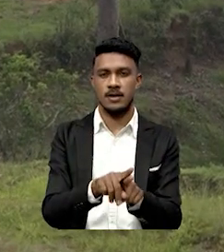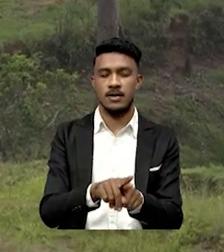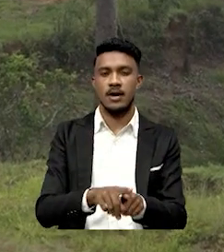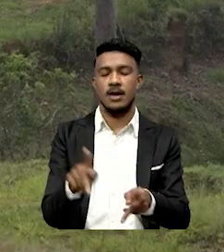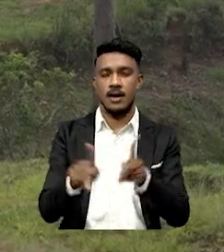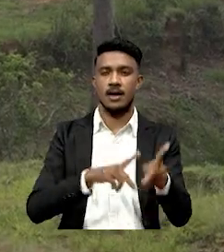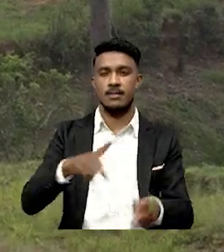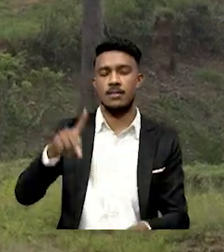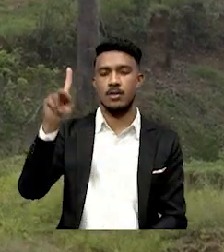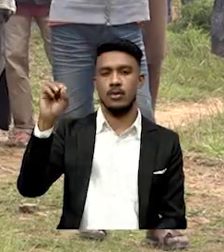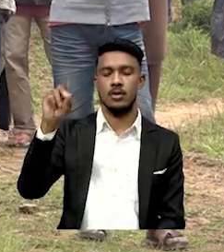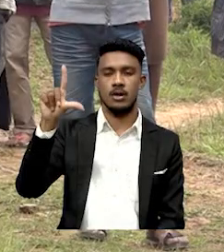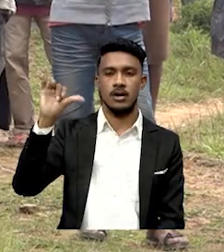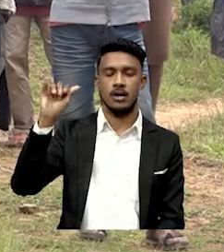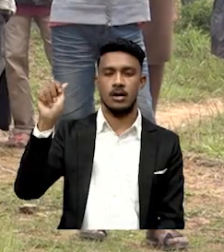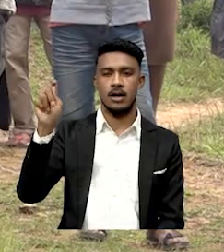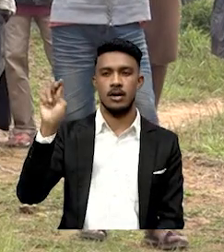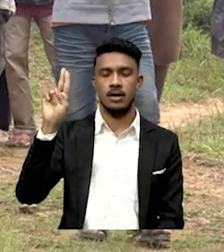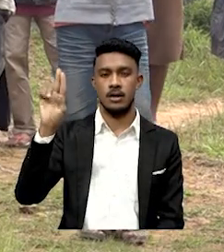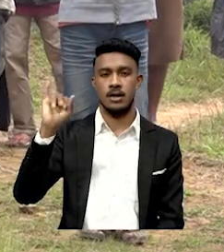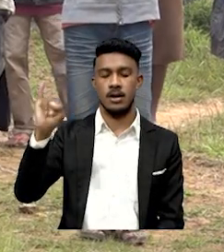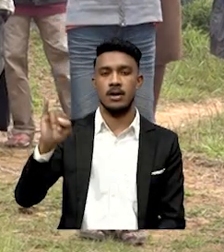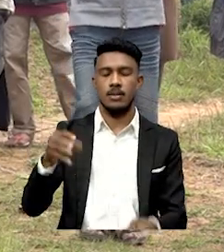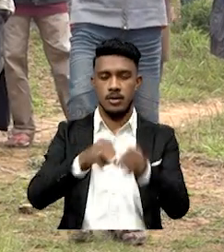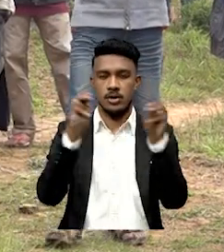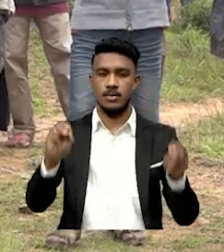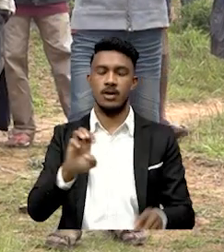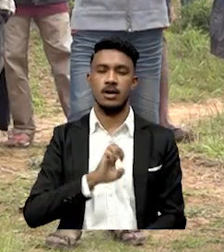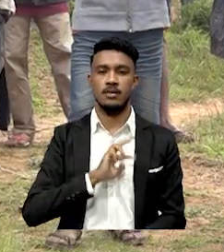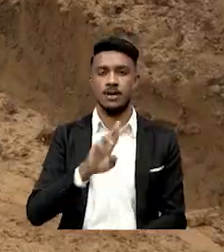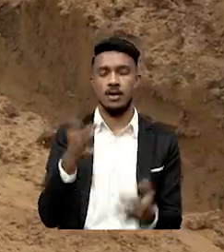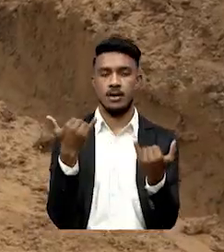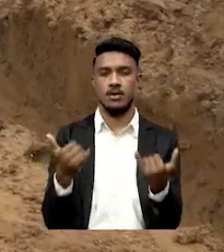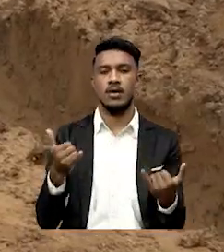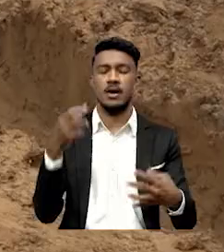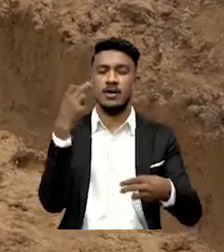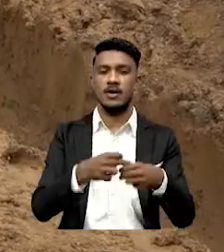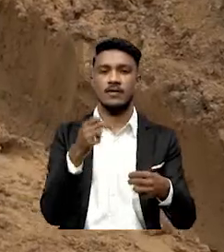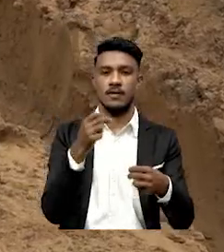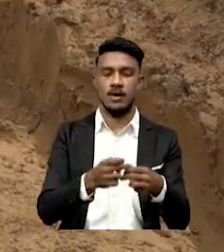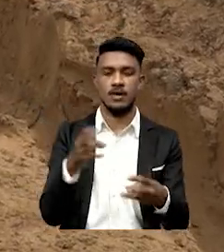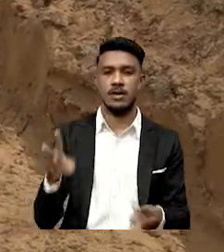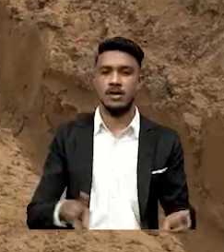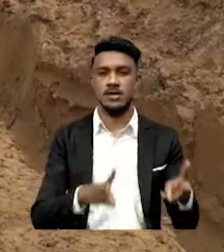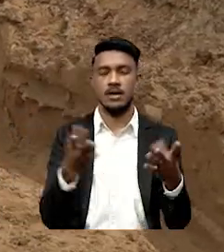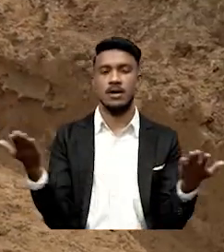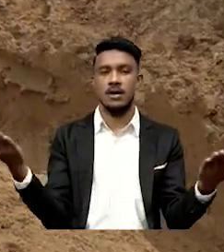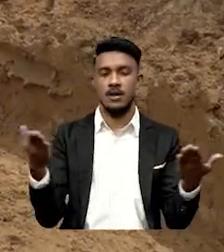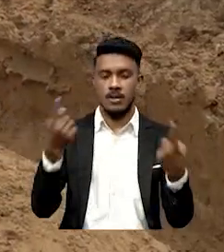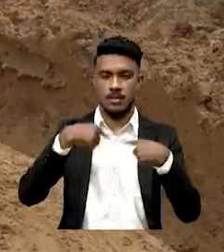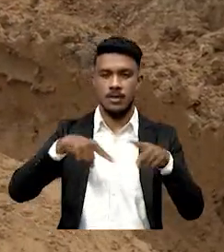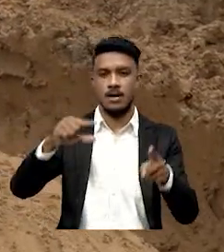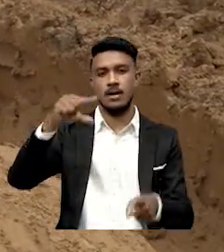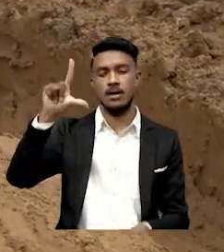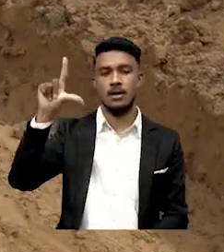Koliati posto administrativo Hatulia A, município Ermera, Dadaune, halerik ba kondisaun estrada, nebe liga usi Glenno